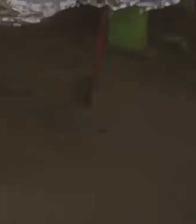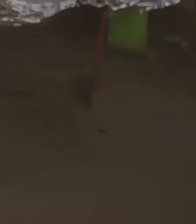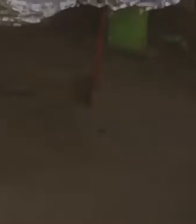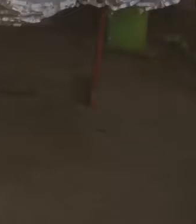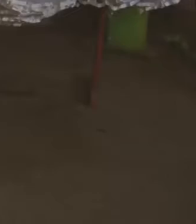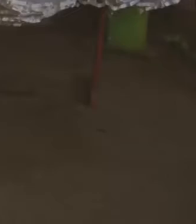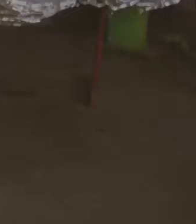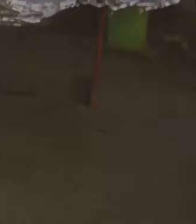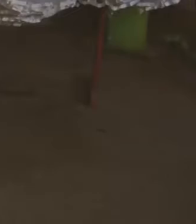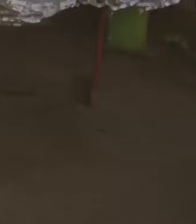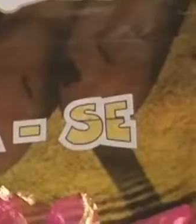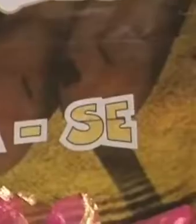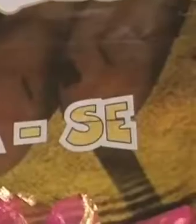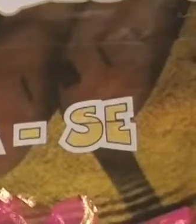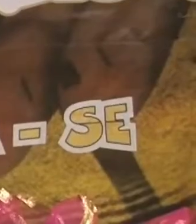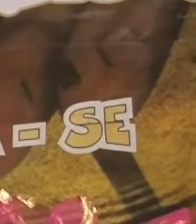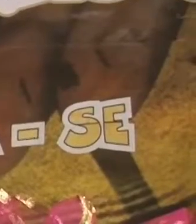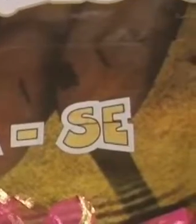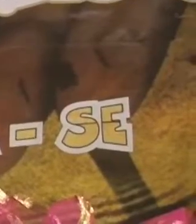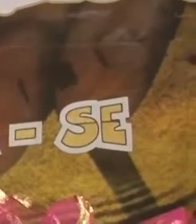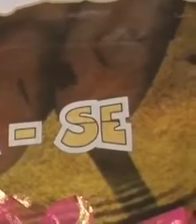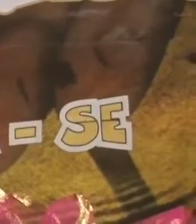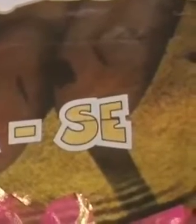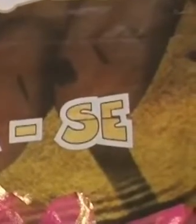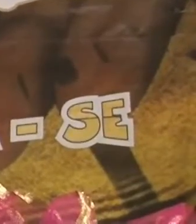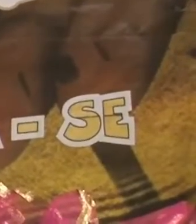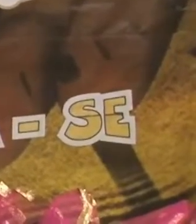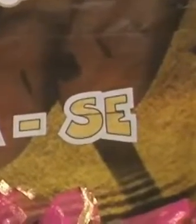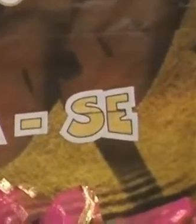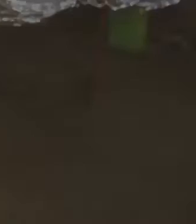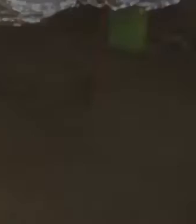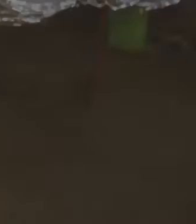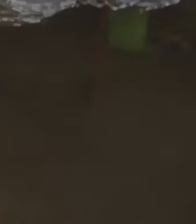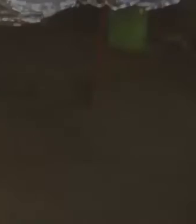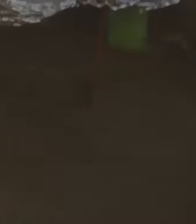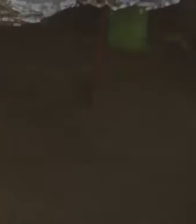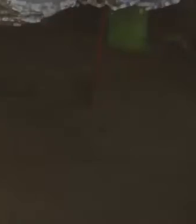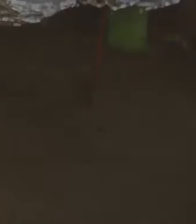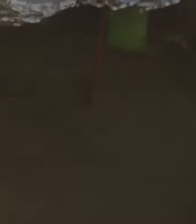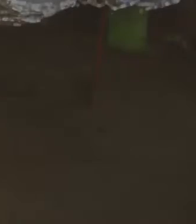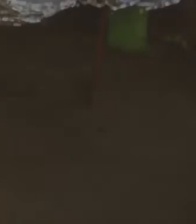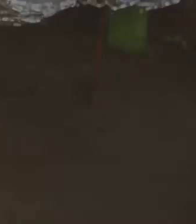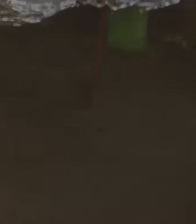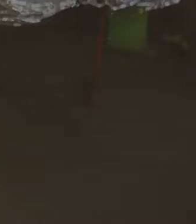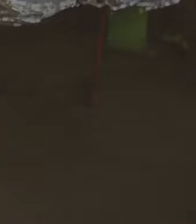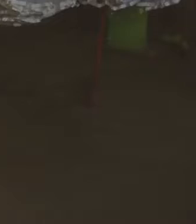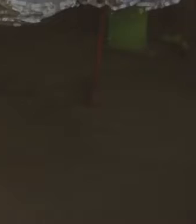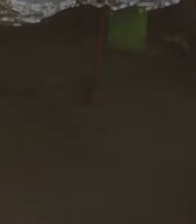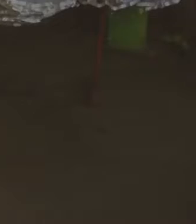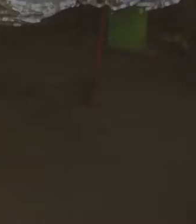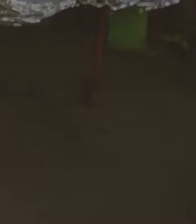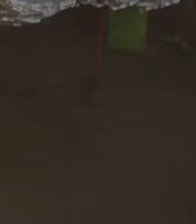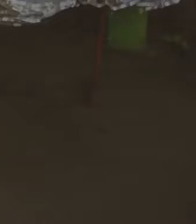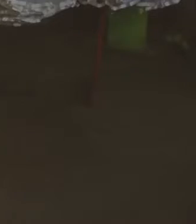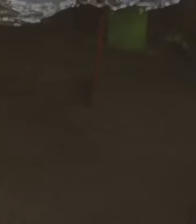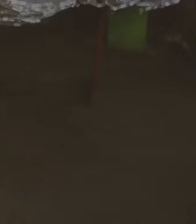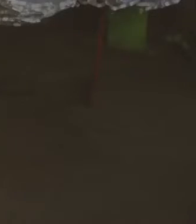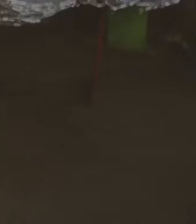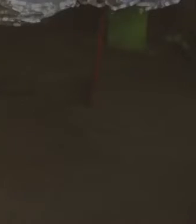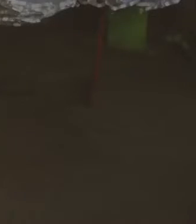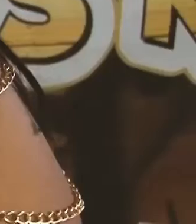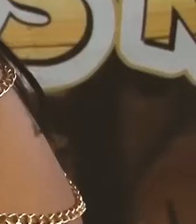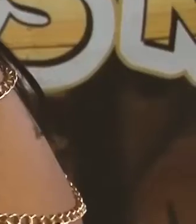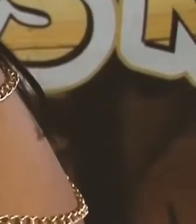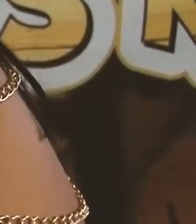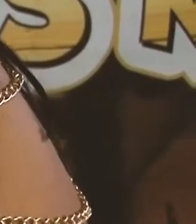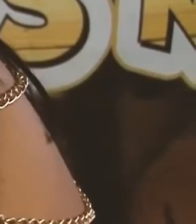balança mais não cai da cidade de Itabaiana e thomés trem aqui da cultura popular eu comecei a 17 anos e até hoje eu tô à frente